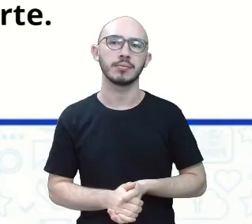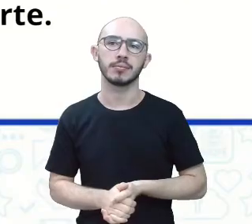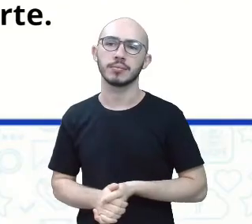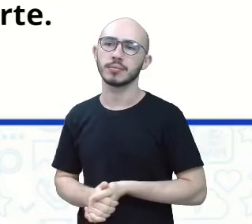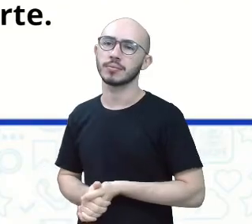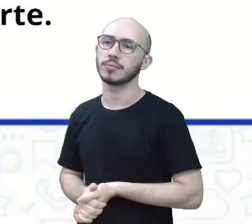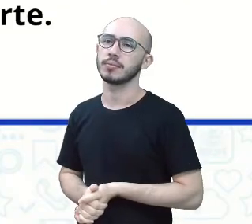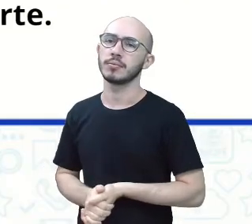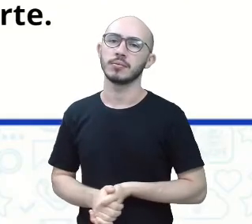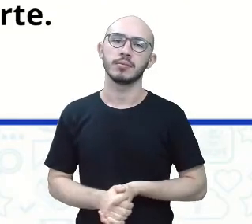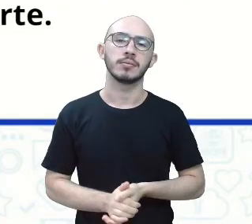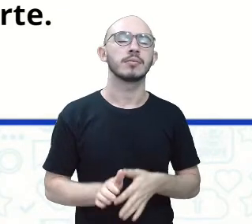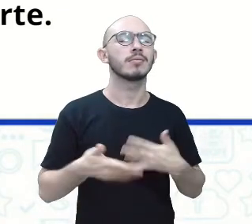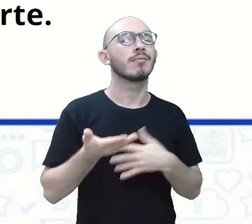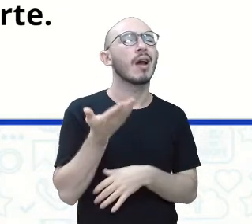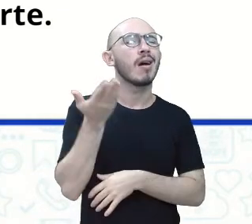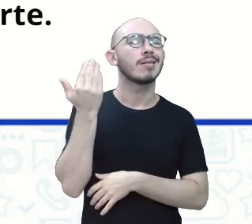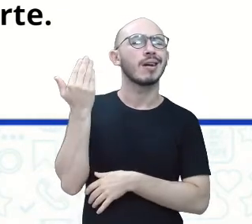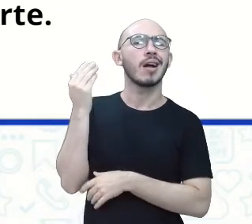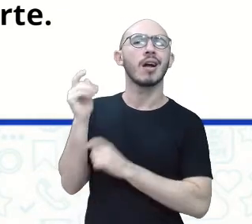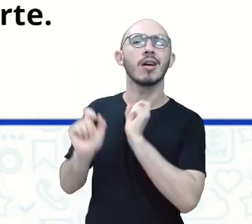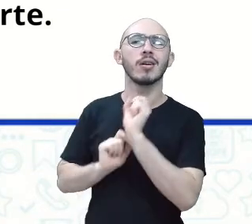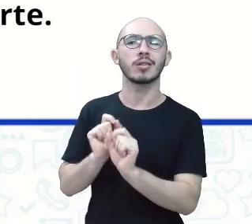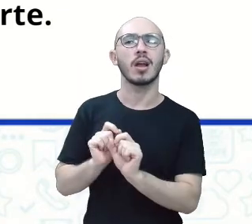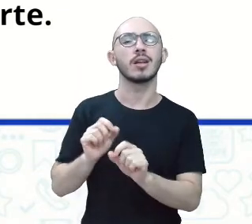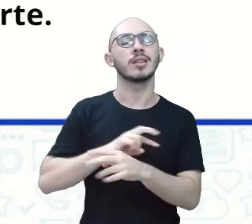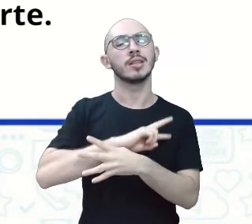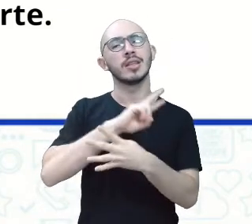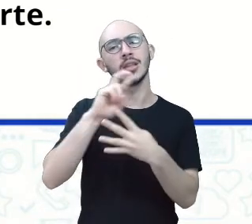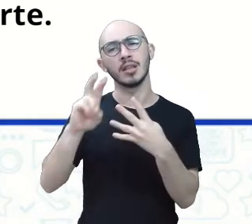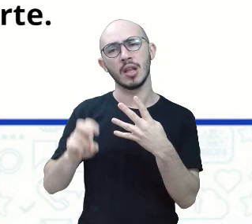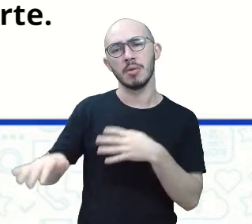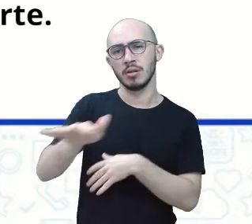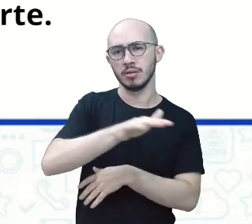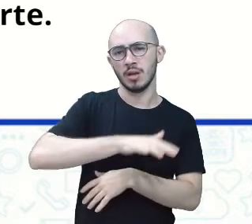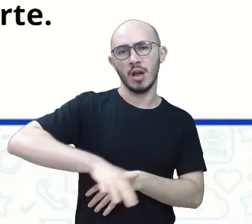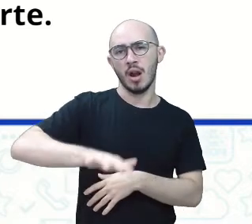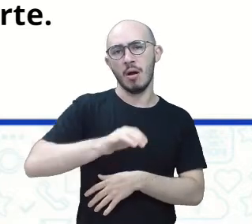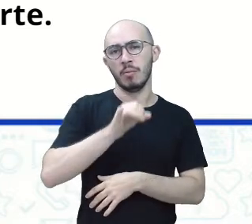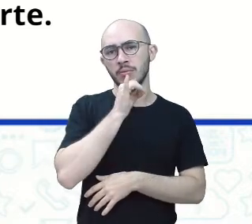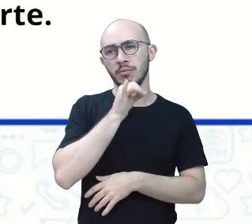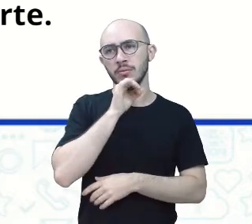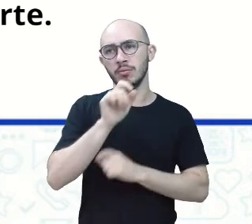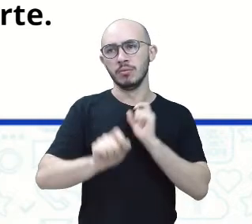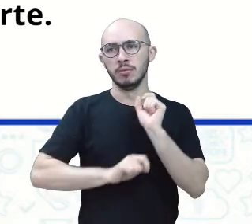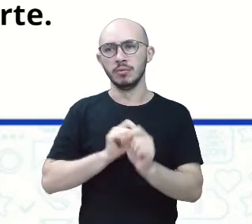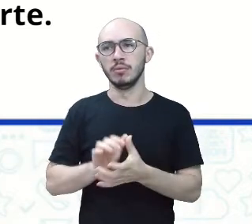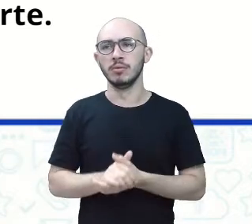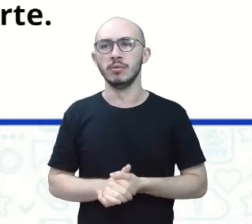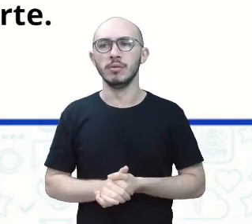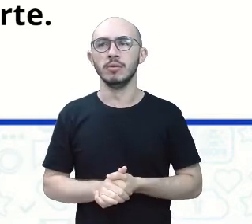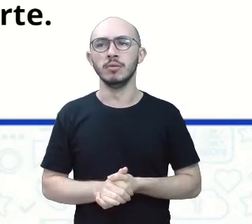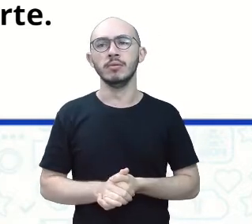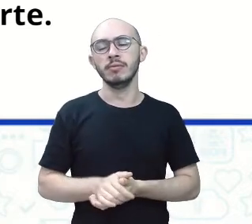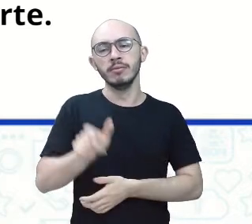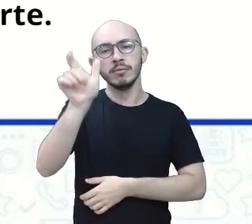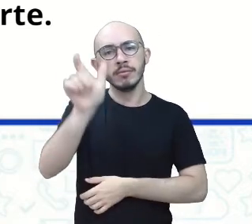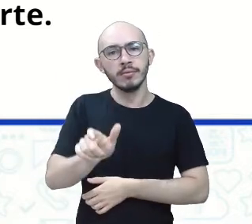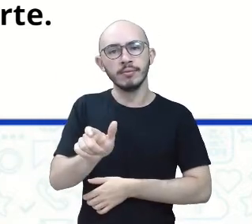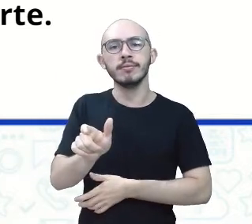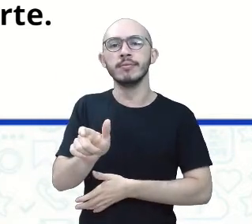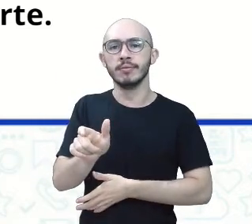Afinal, desde a antiguidade, são temas universais, por exemplo, a perplexidade do